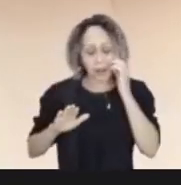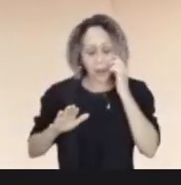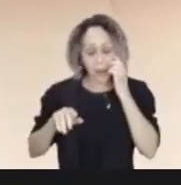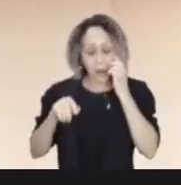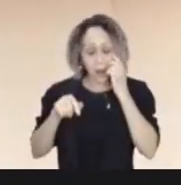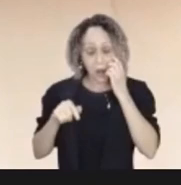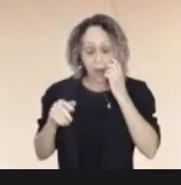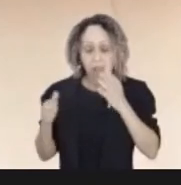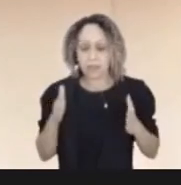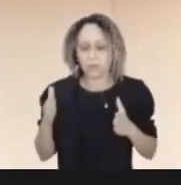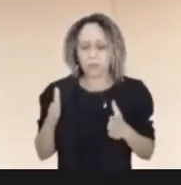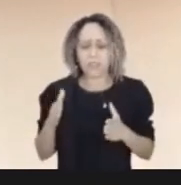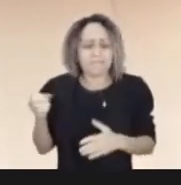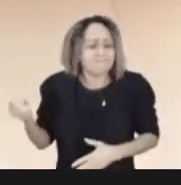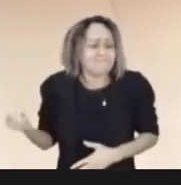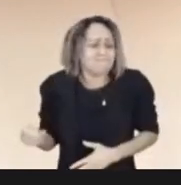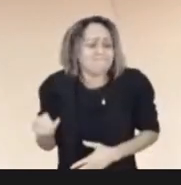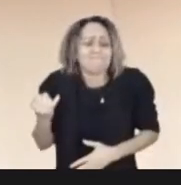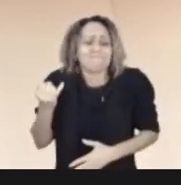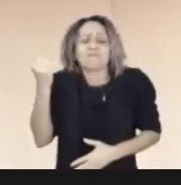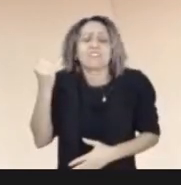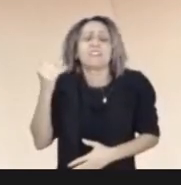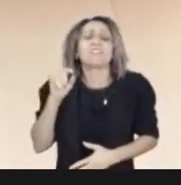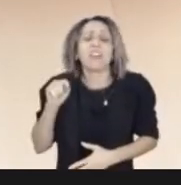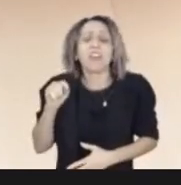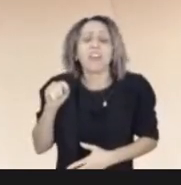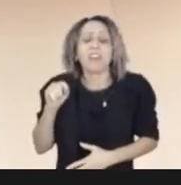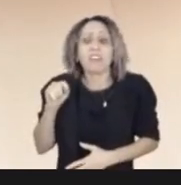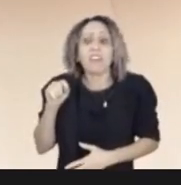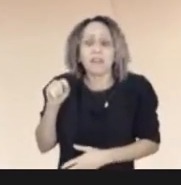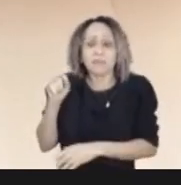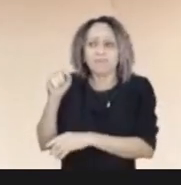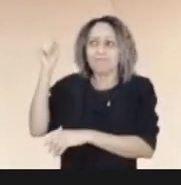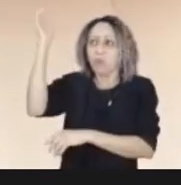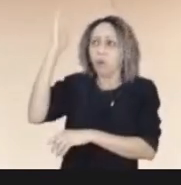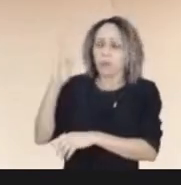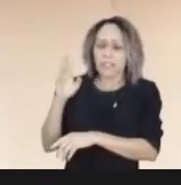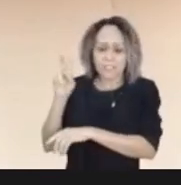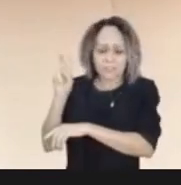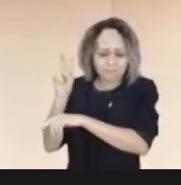defesa da democracia, é a defesa das instituições, é a defesa do povo brasileiro.